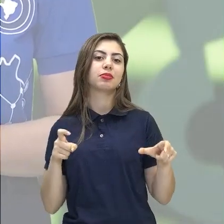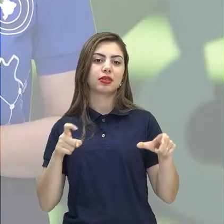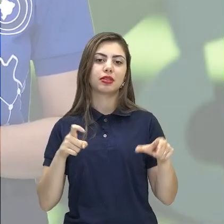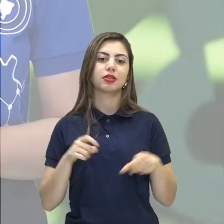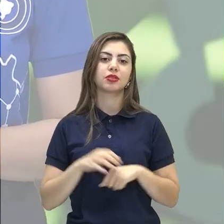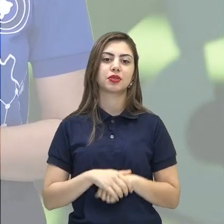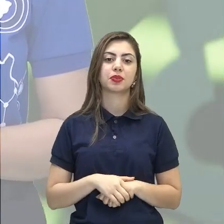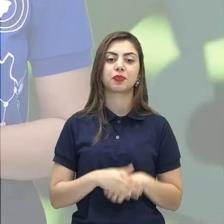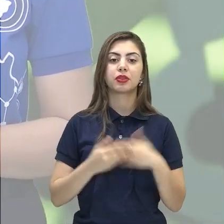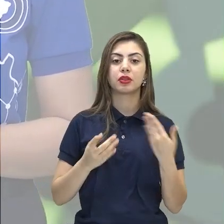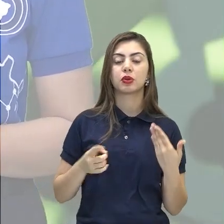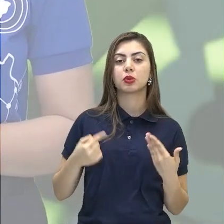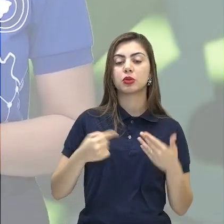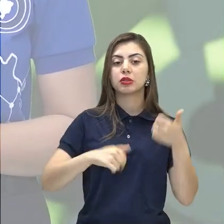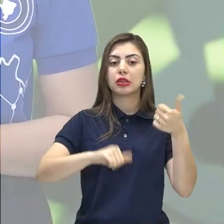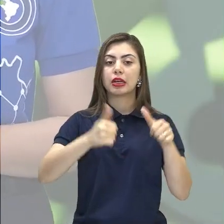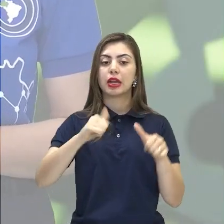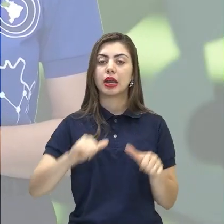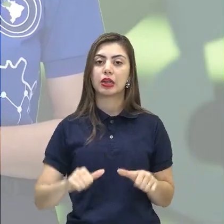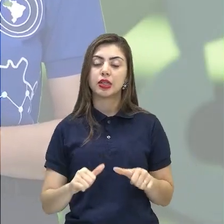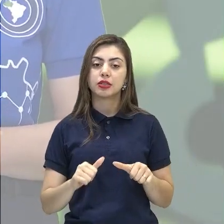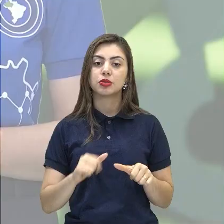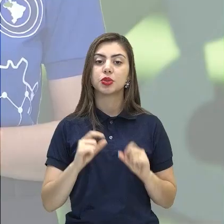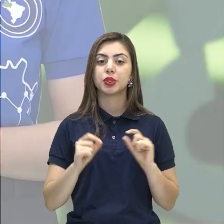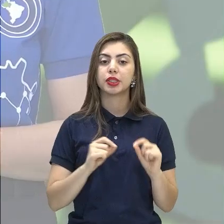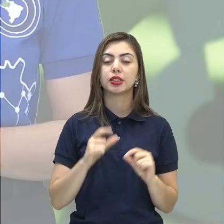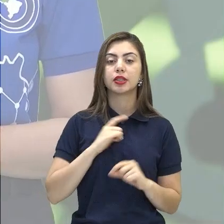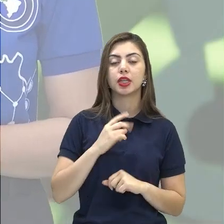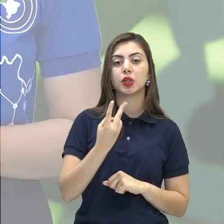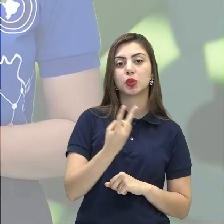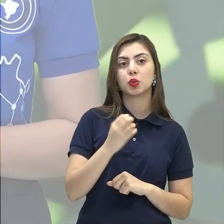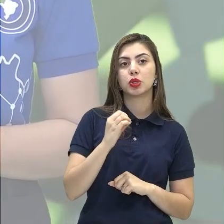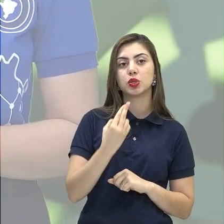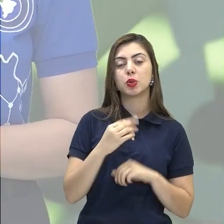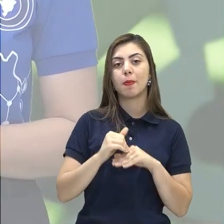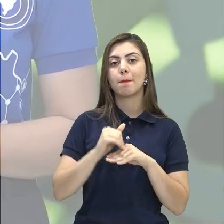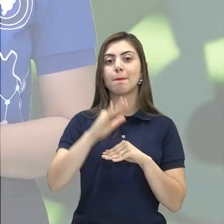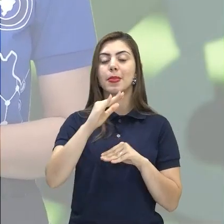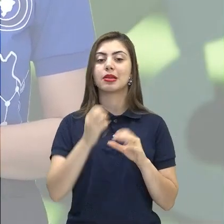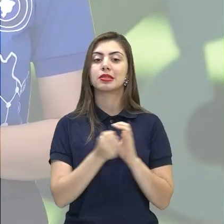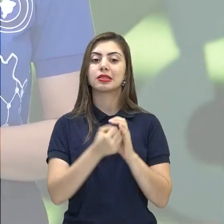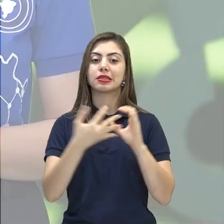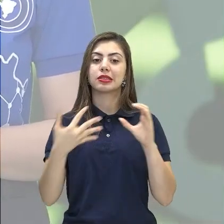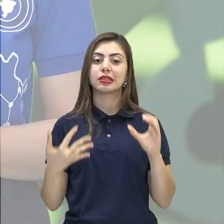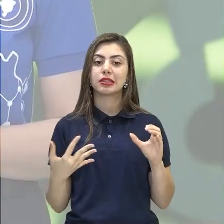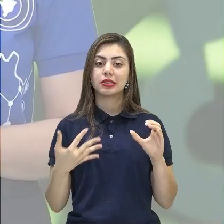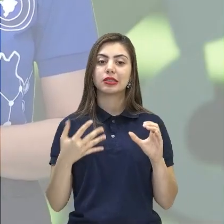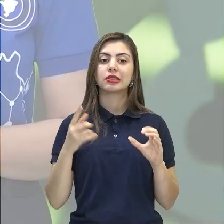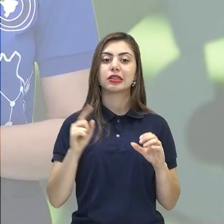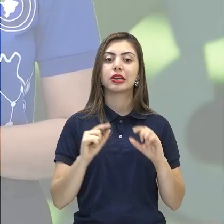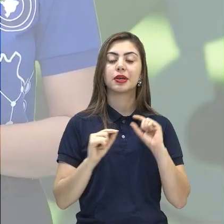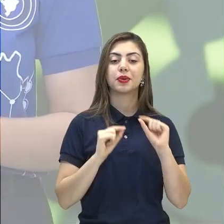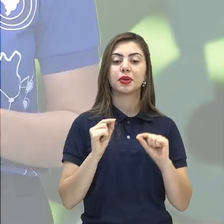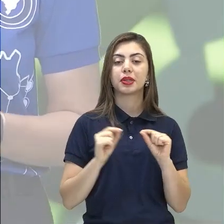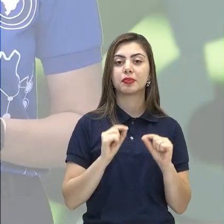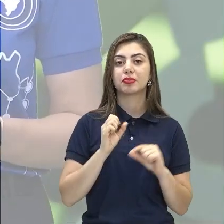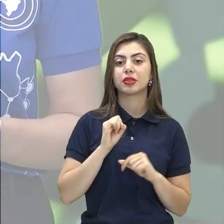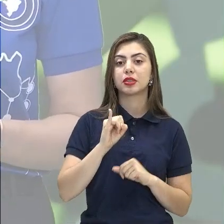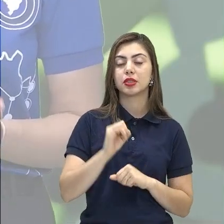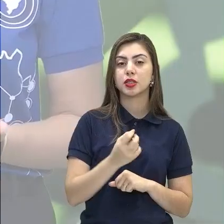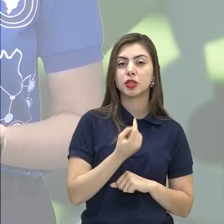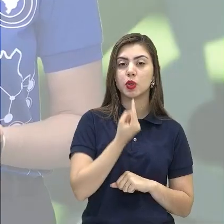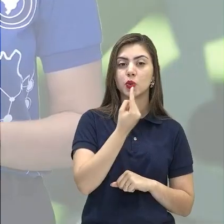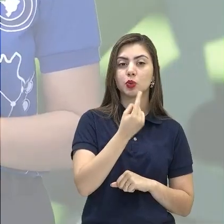os fatores para 2 ou mais características segregam-se no híbrido, que é aquele que apresentava